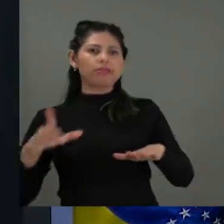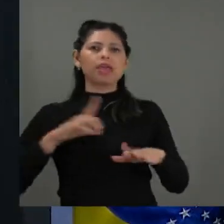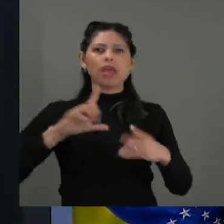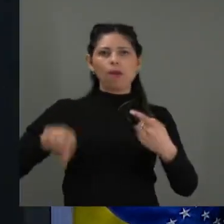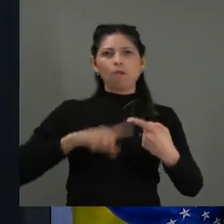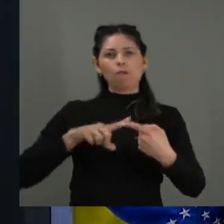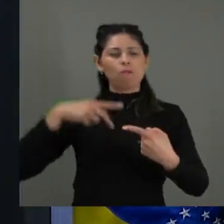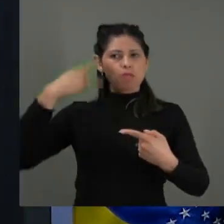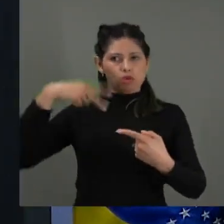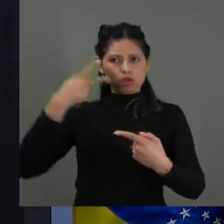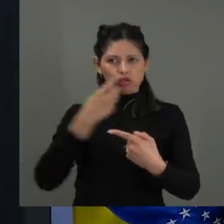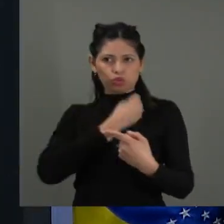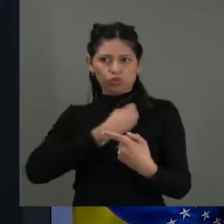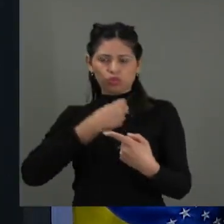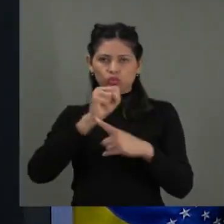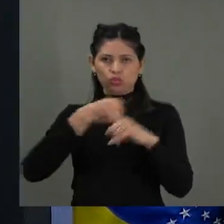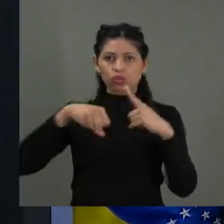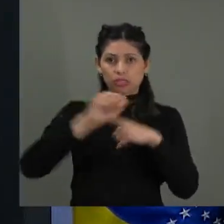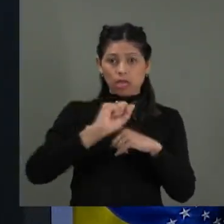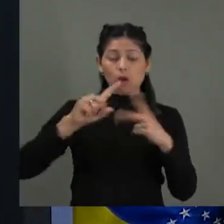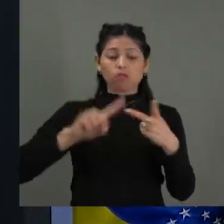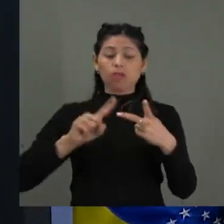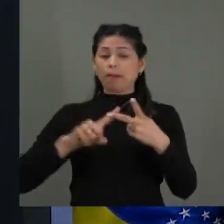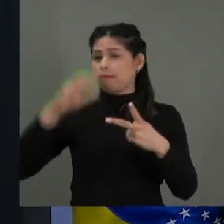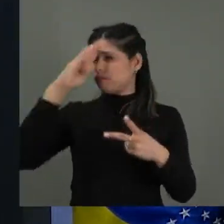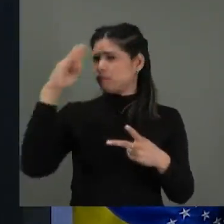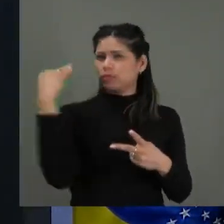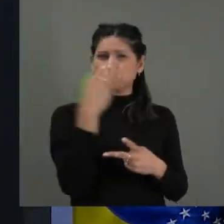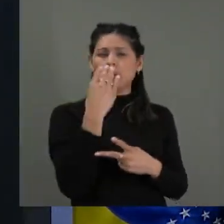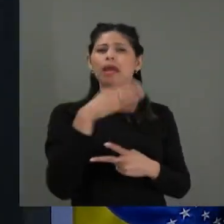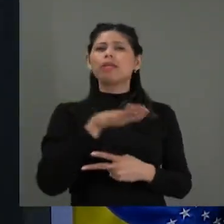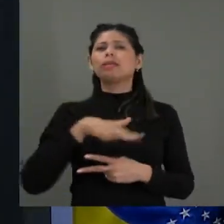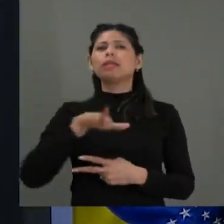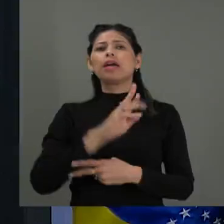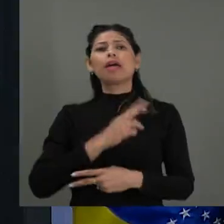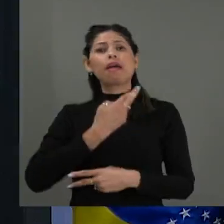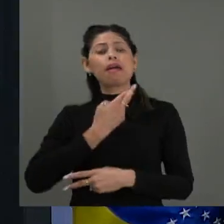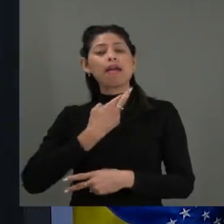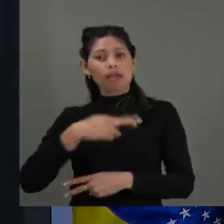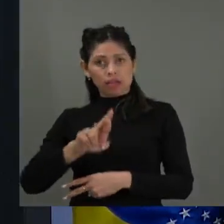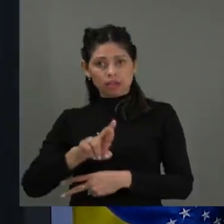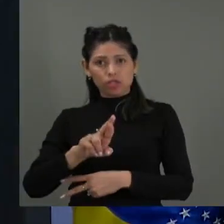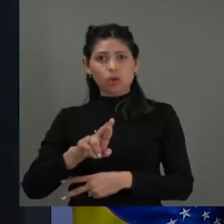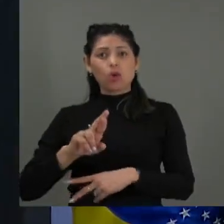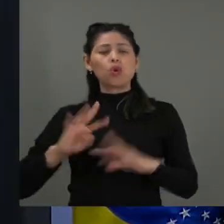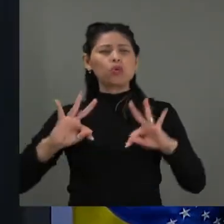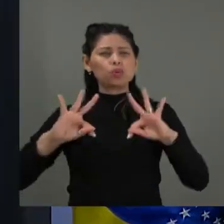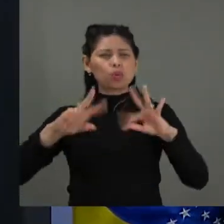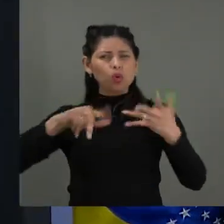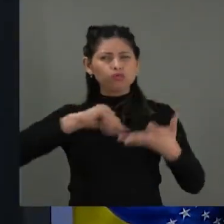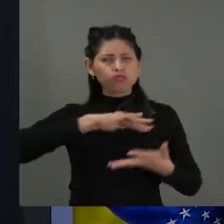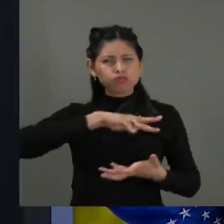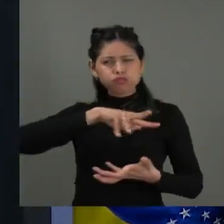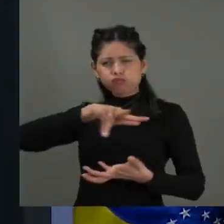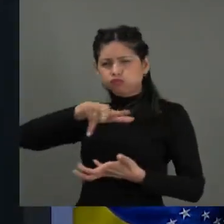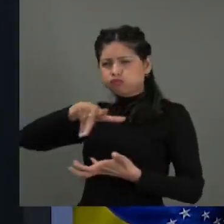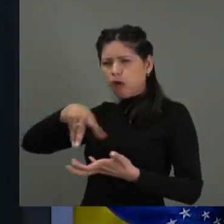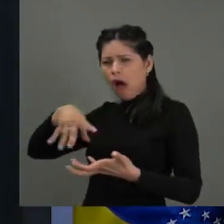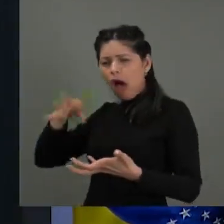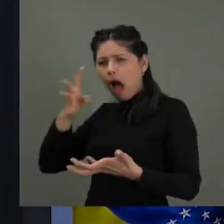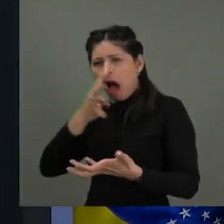sociais e principalmente religiosos envolvidos. Enquanto o mundo todo ficou chocado com as imagens